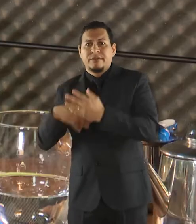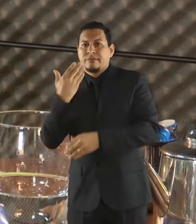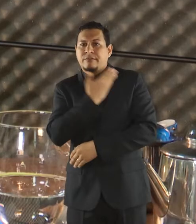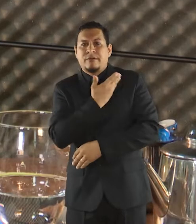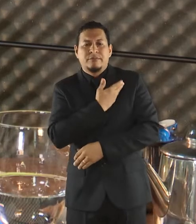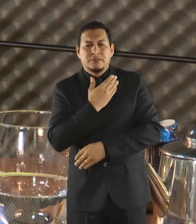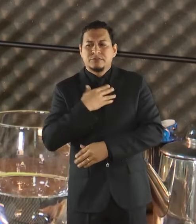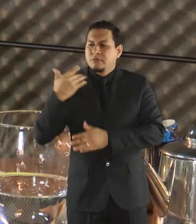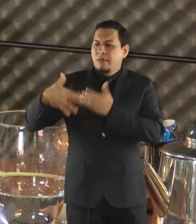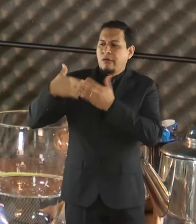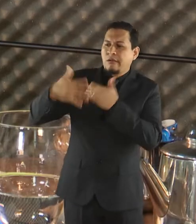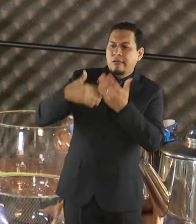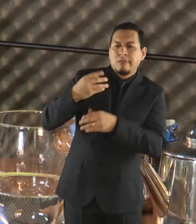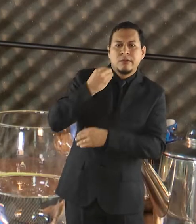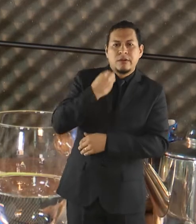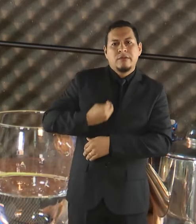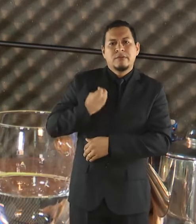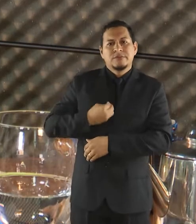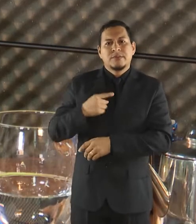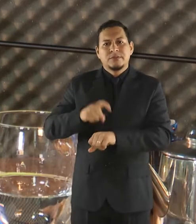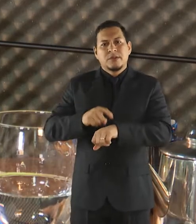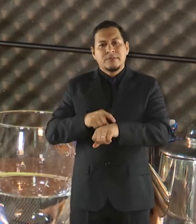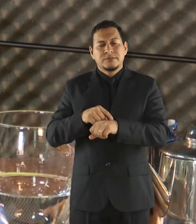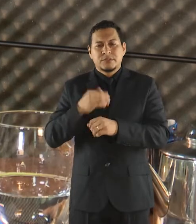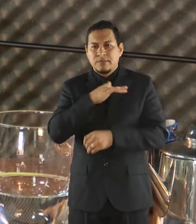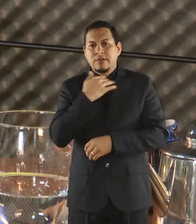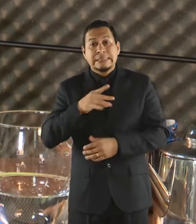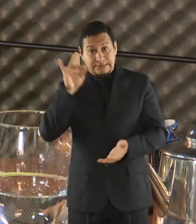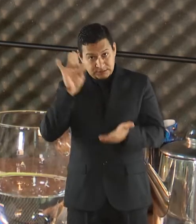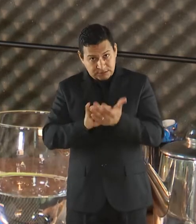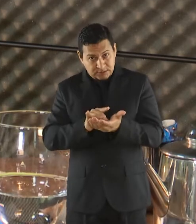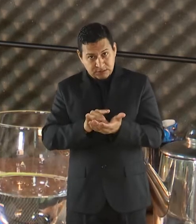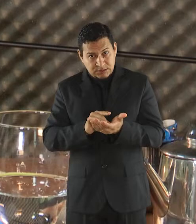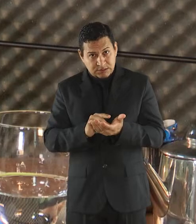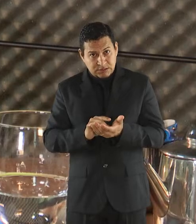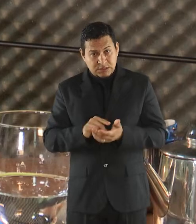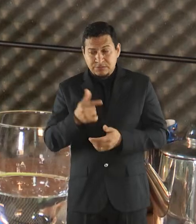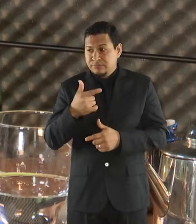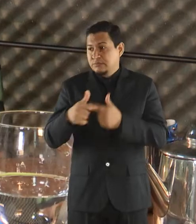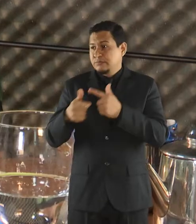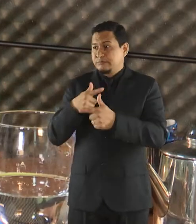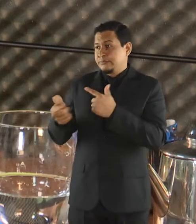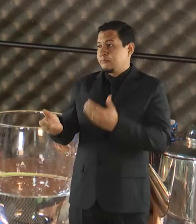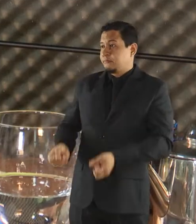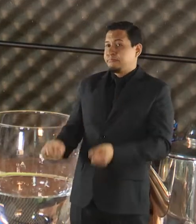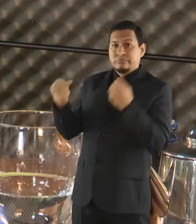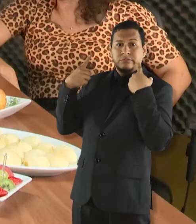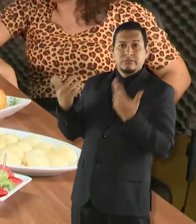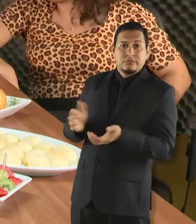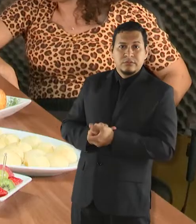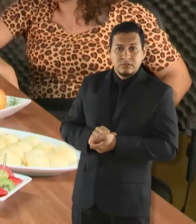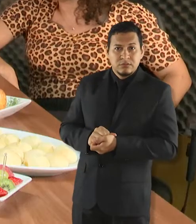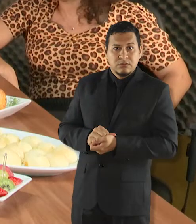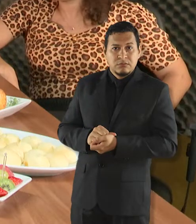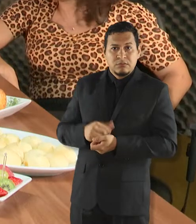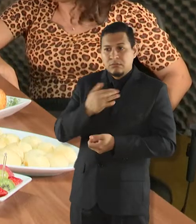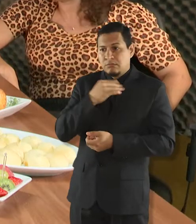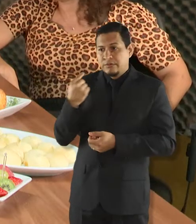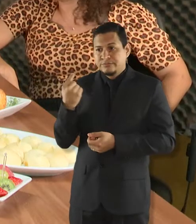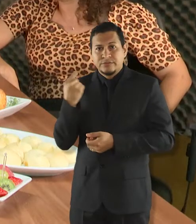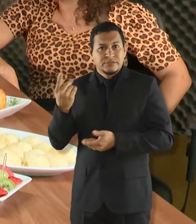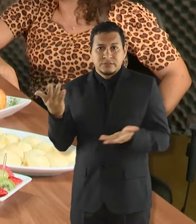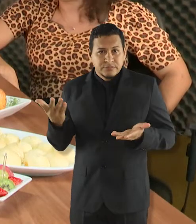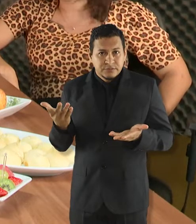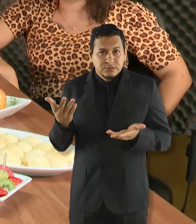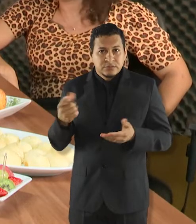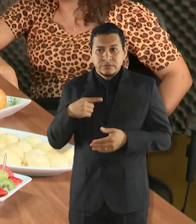que você faz durante a vida, entendeu? Mas na hora que tá morrendo mesmo, tu não tá nem vendo quem tá ali contigo. Tu morre só. É tua